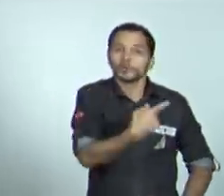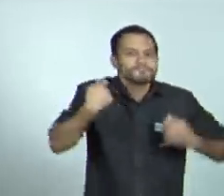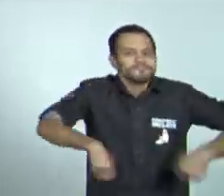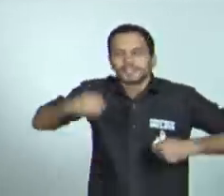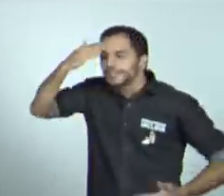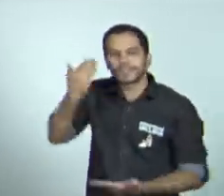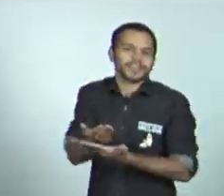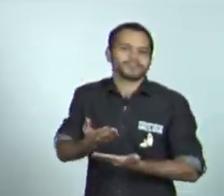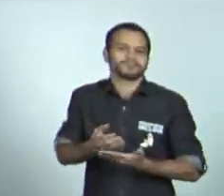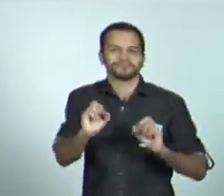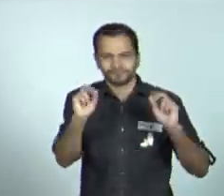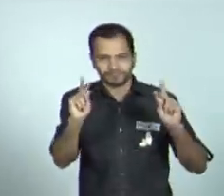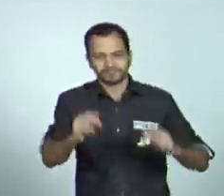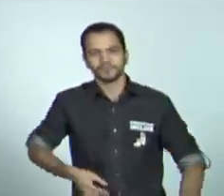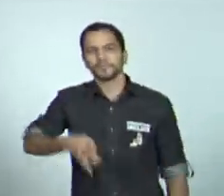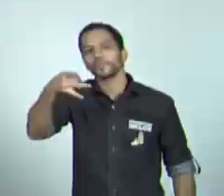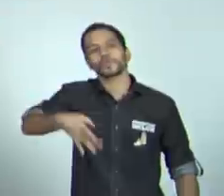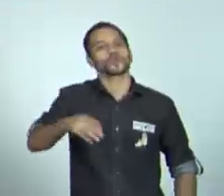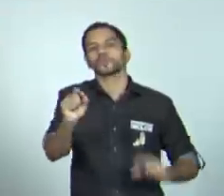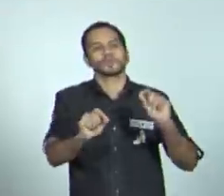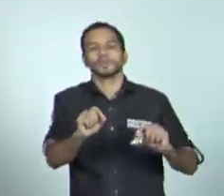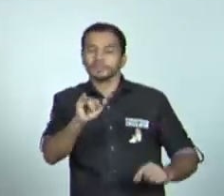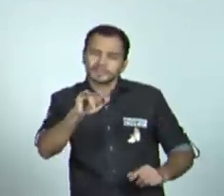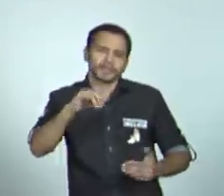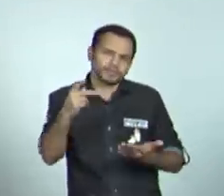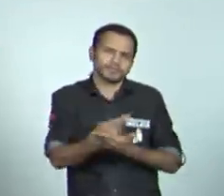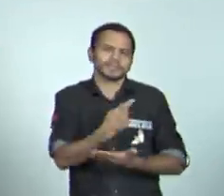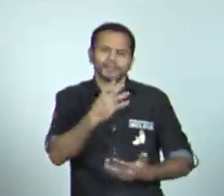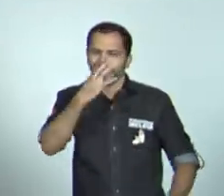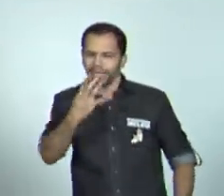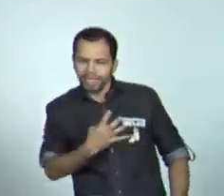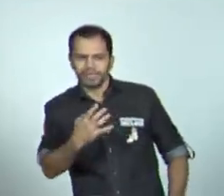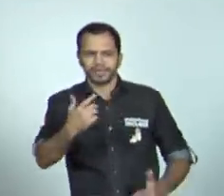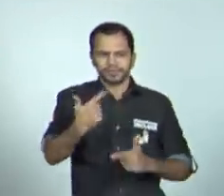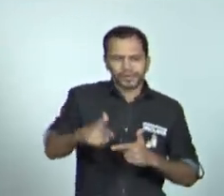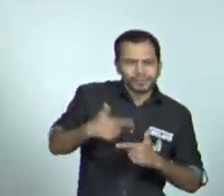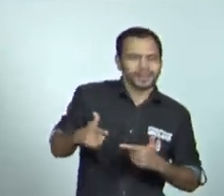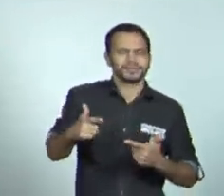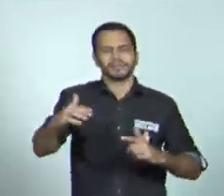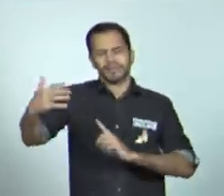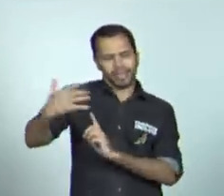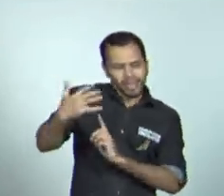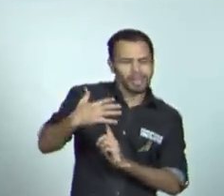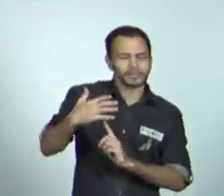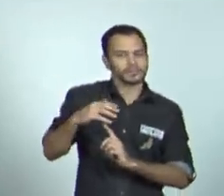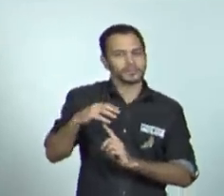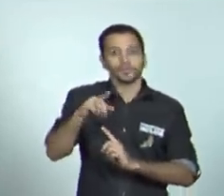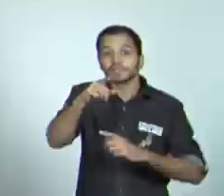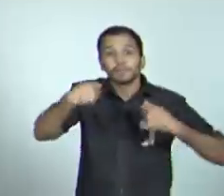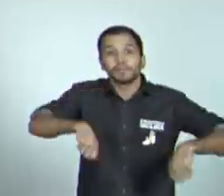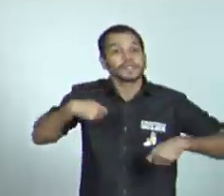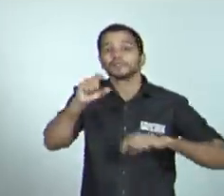mas em último lugar diante das ameaças seja sábio use a arma da igreja